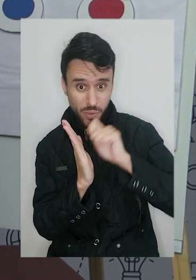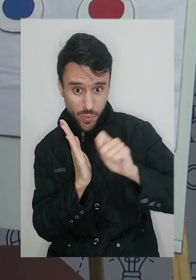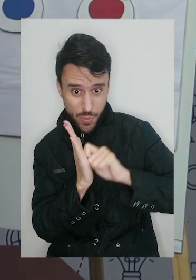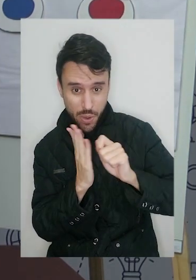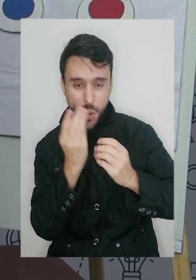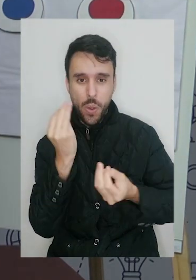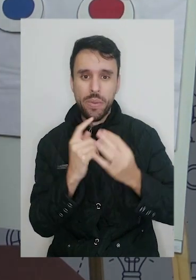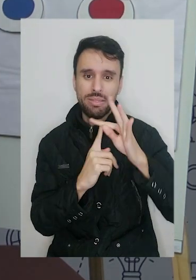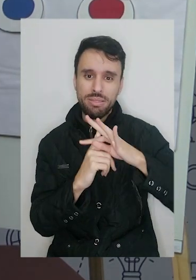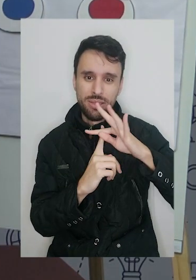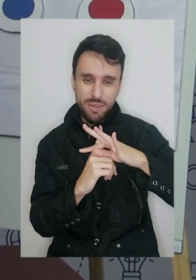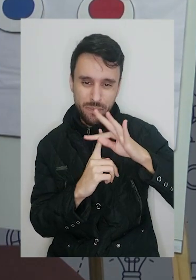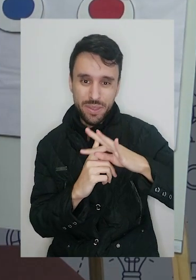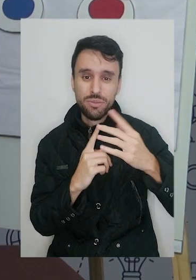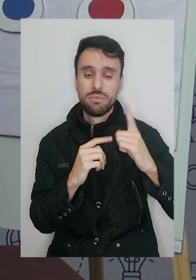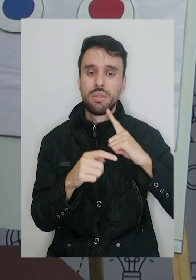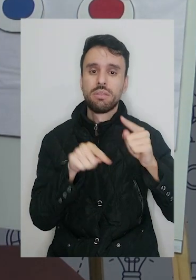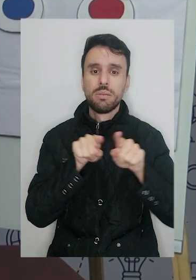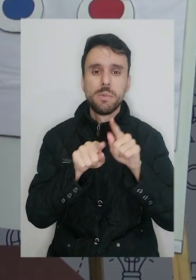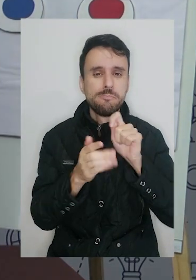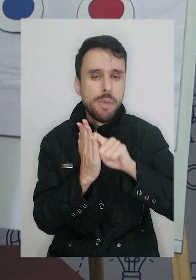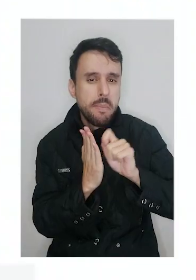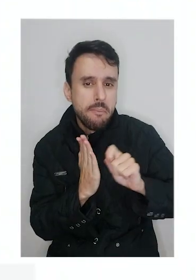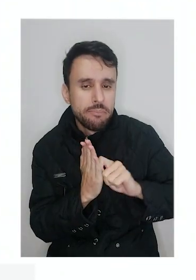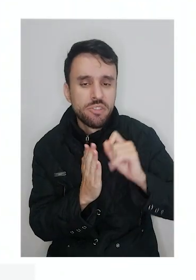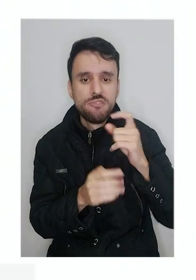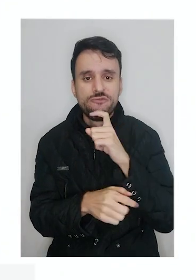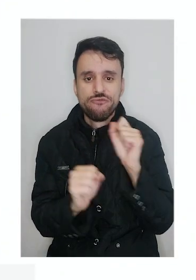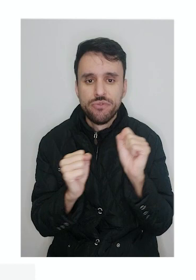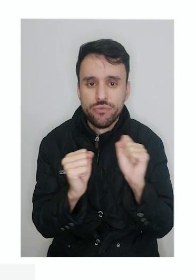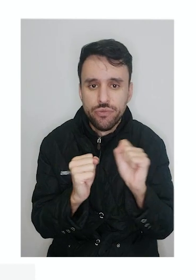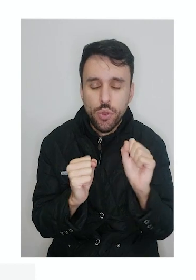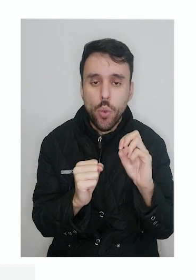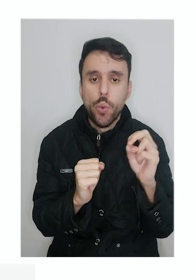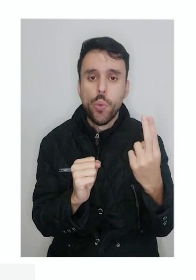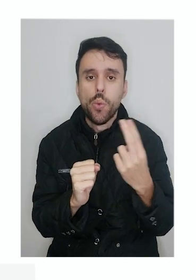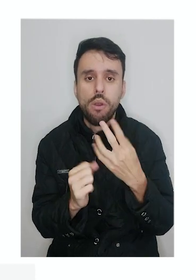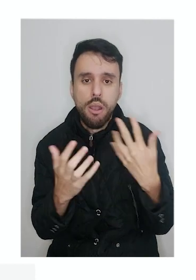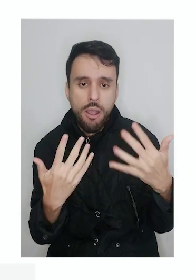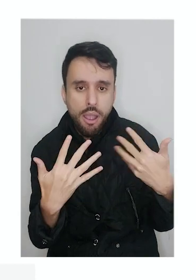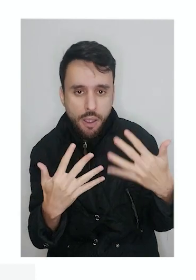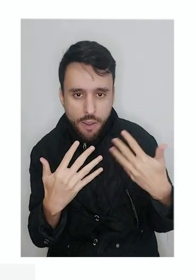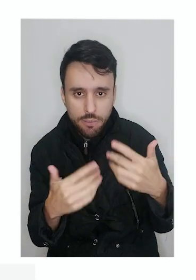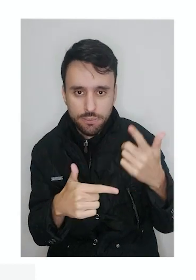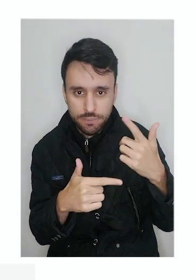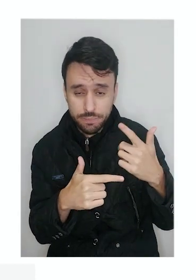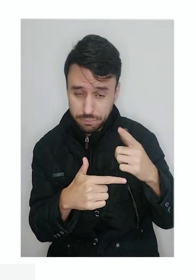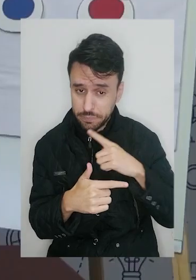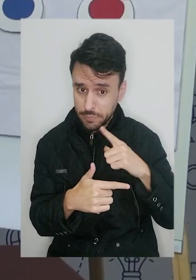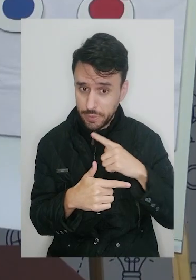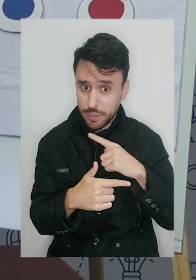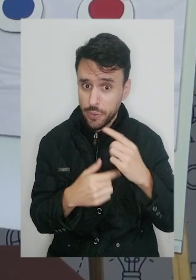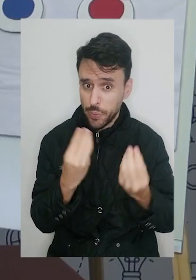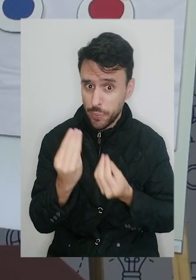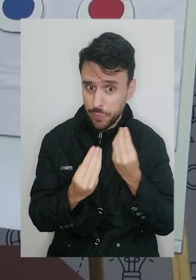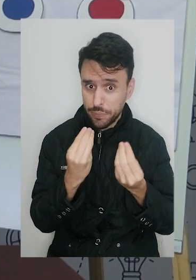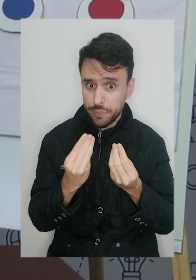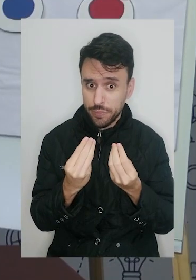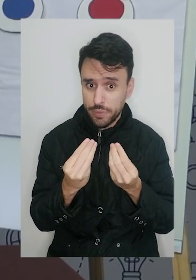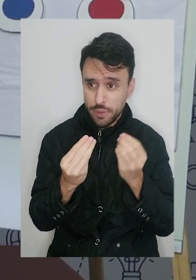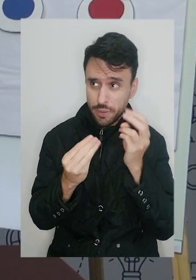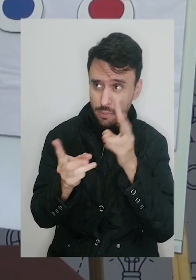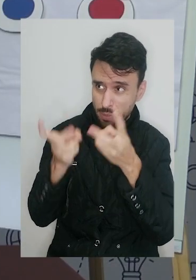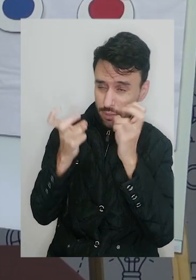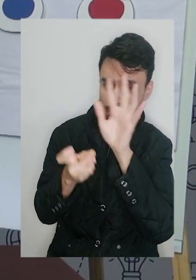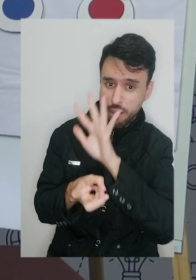a temperatura e escreva se está frio ou calor. Então, observe a imagem,